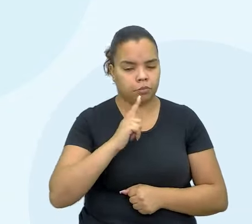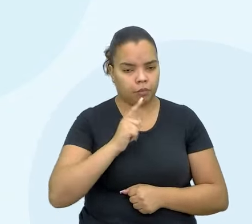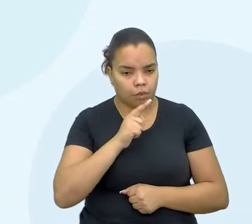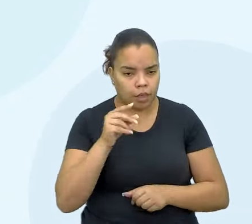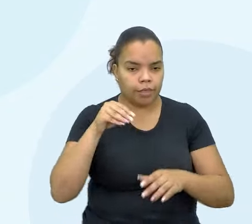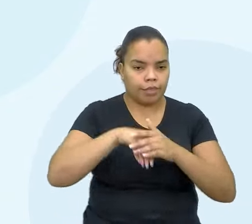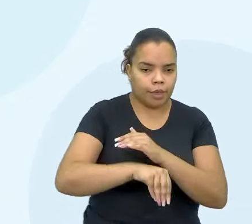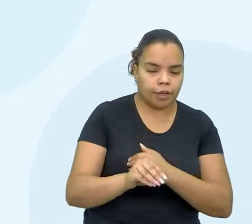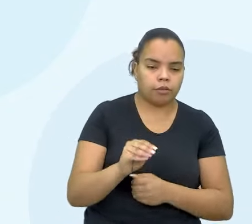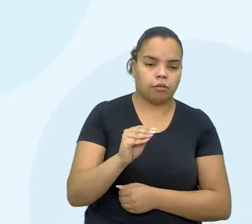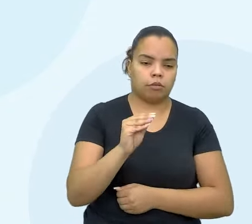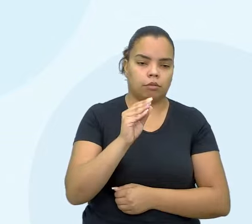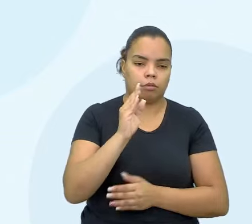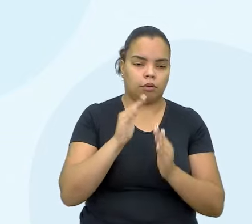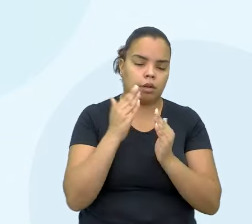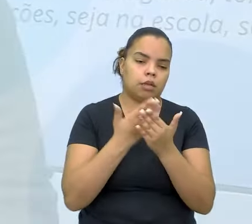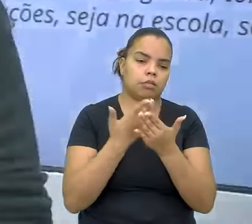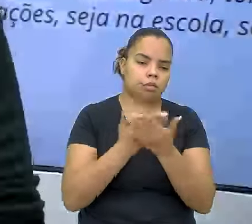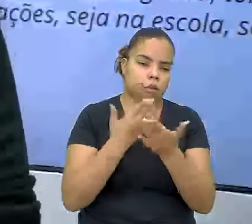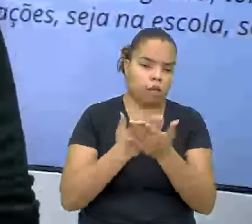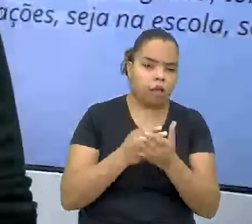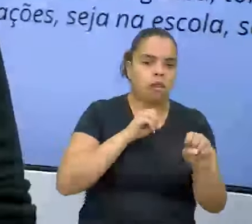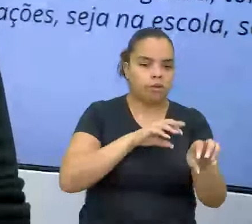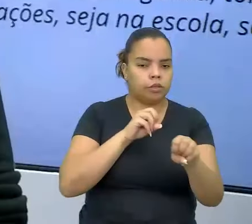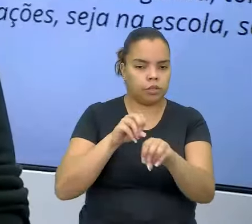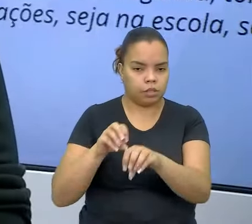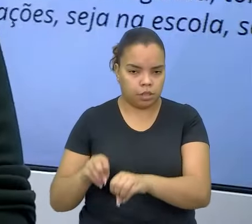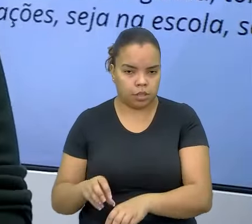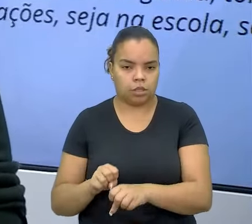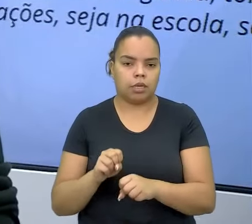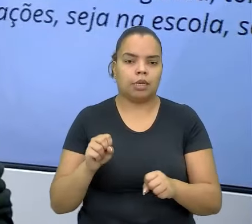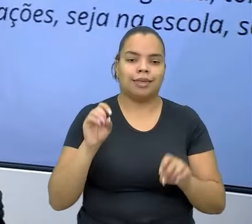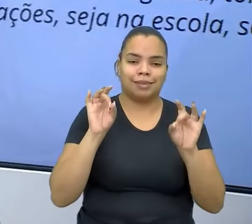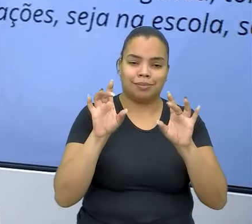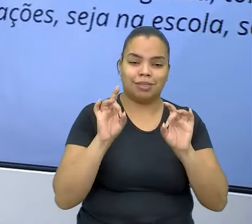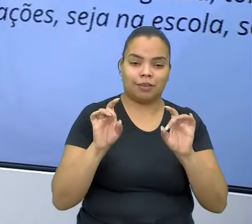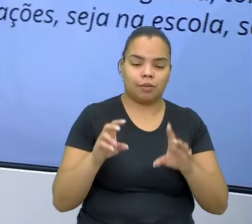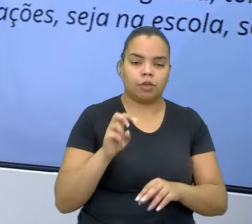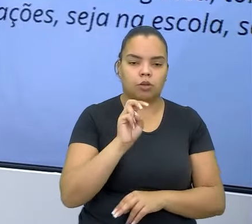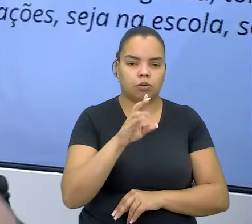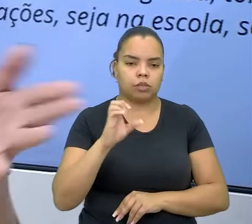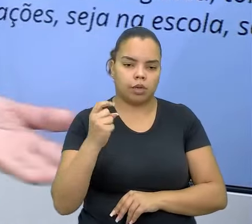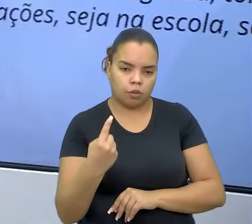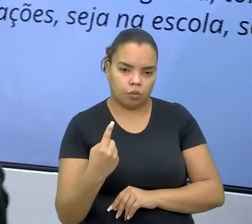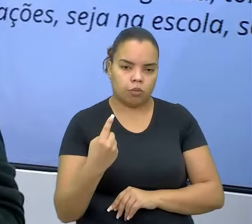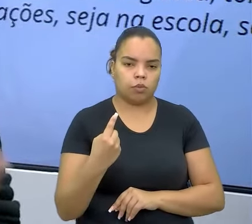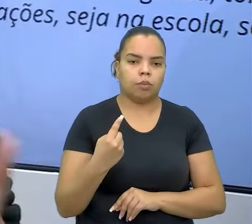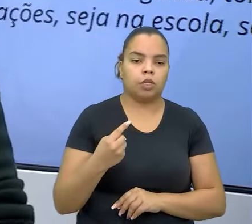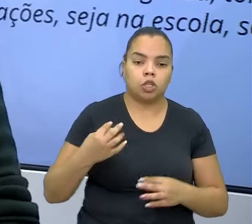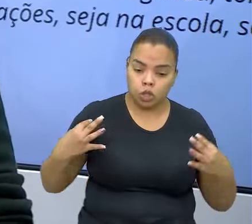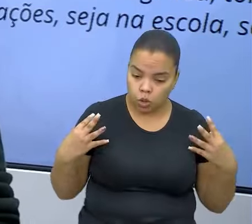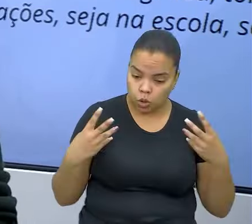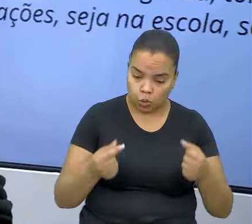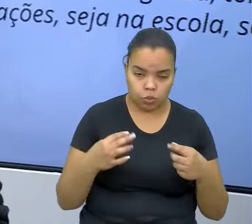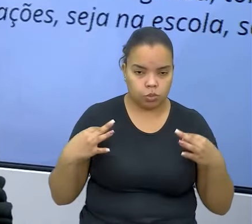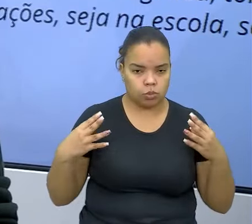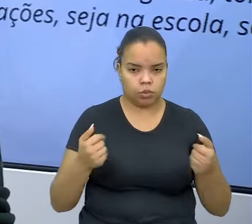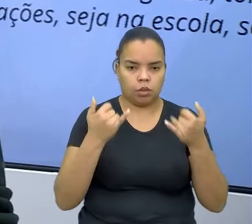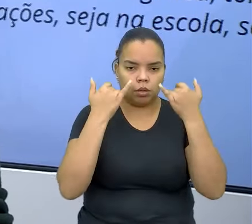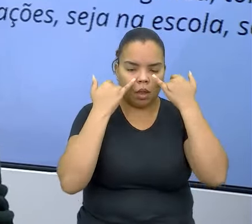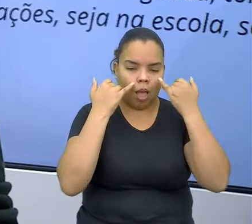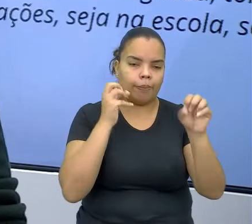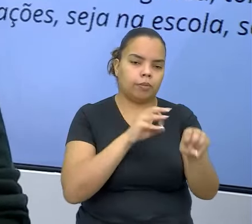unidades curriculares, né? Especificamente a nossa UC1 de Matemática e Ciências Humanas, mas todos os itinerários